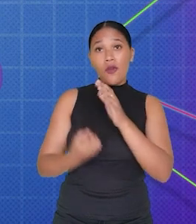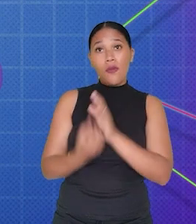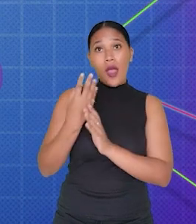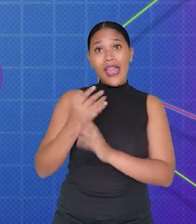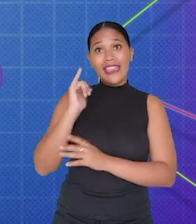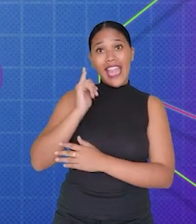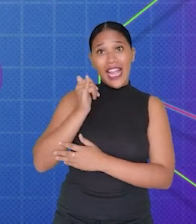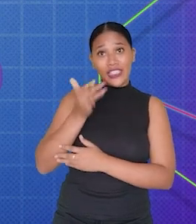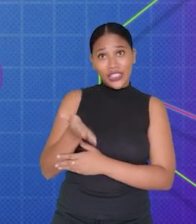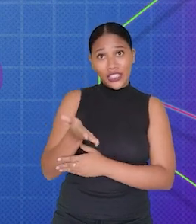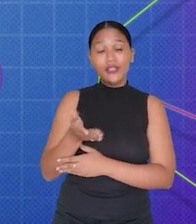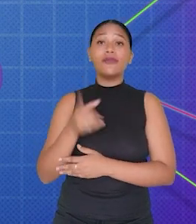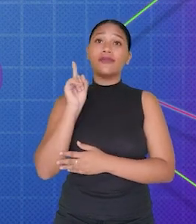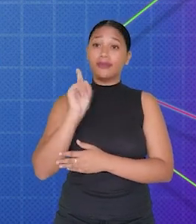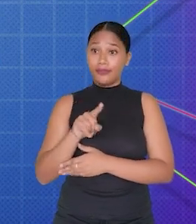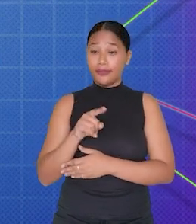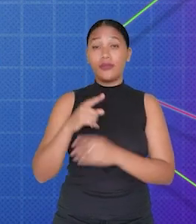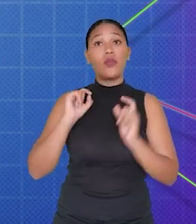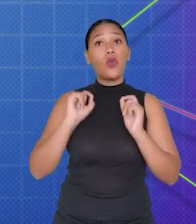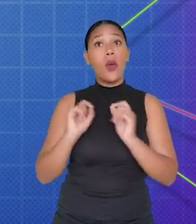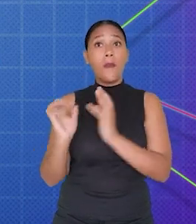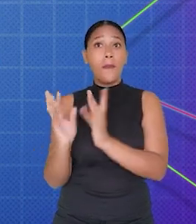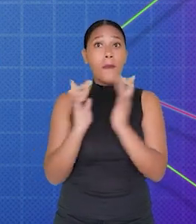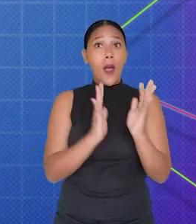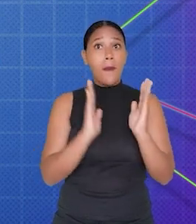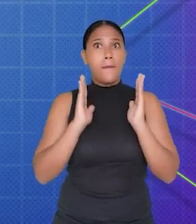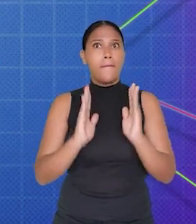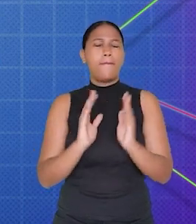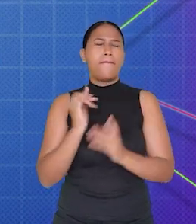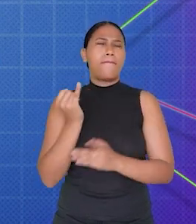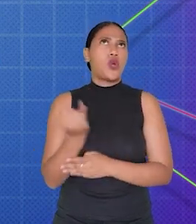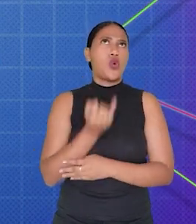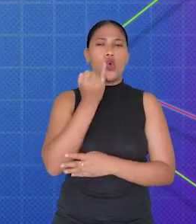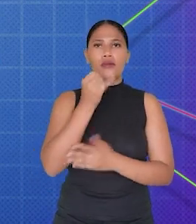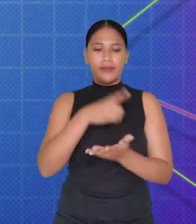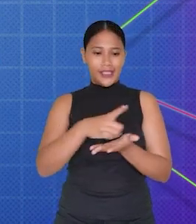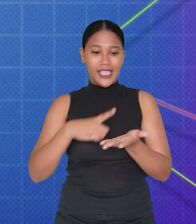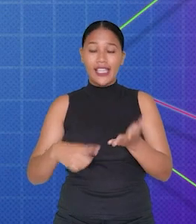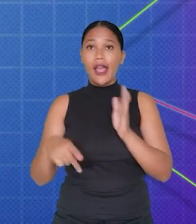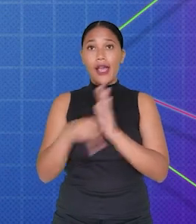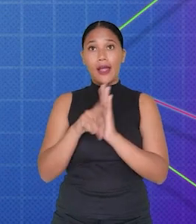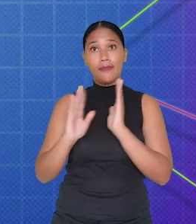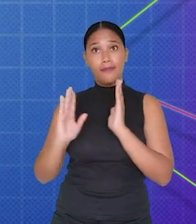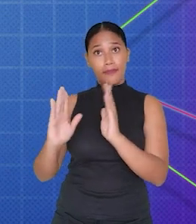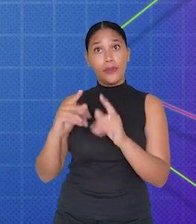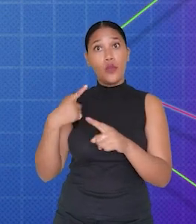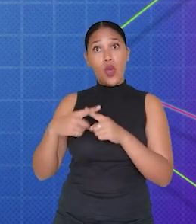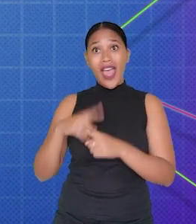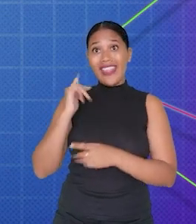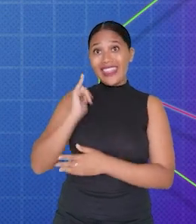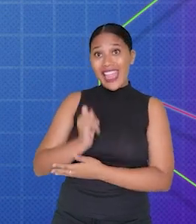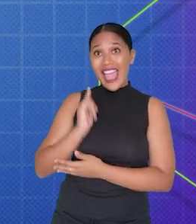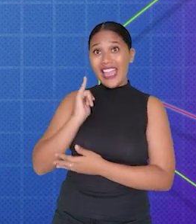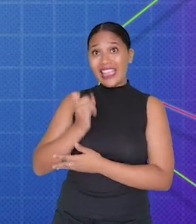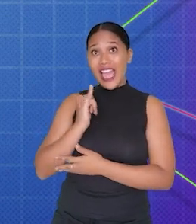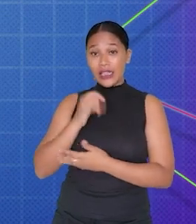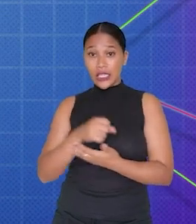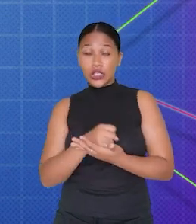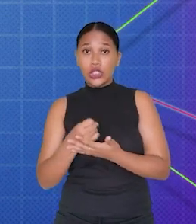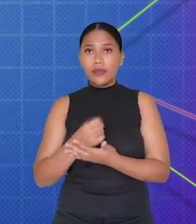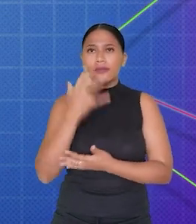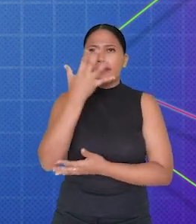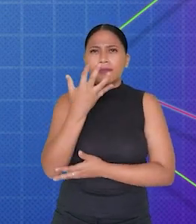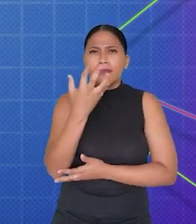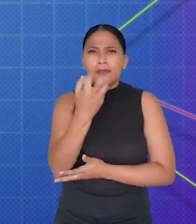Desenvolvimento da narrativa. O desenvolvimento da narrativa é uma parte fundamental do design de jogos, já que é por meio da narrativa que os jogadores